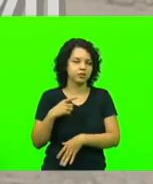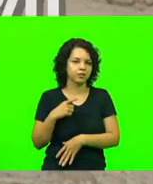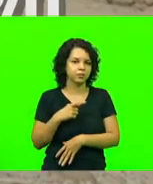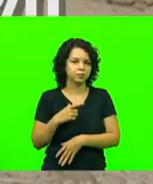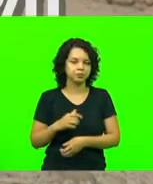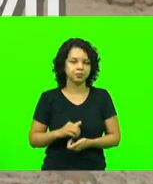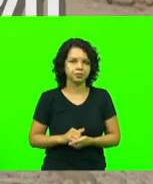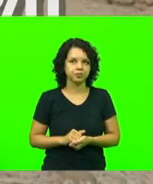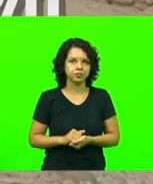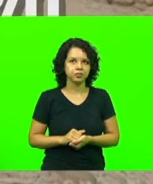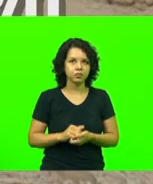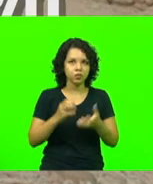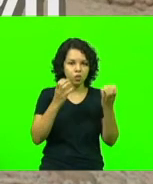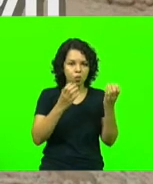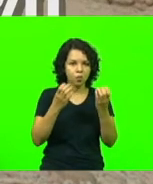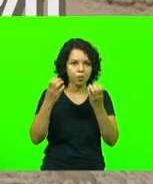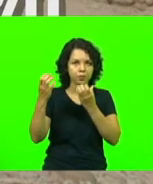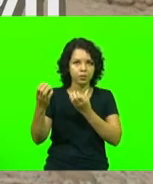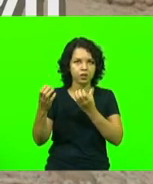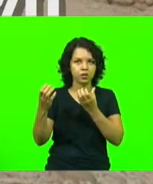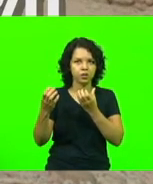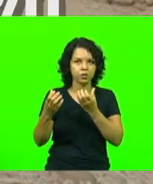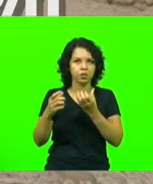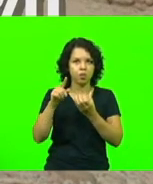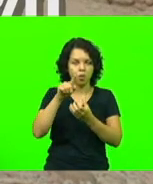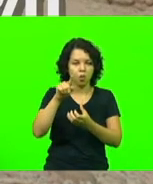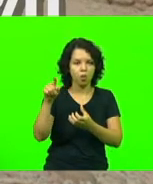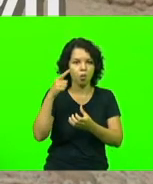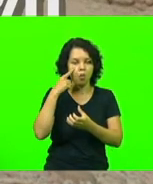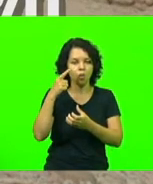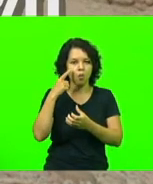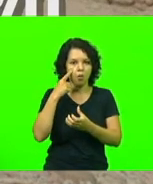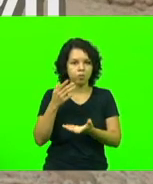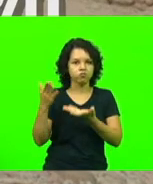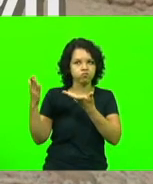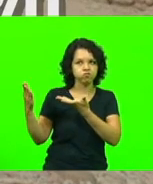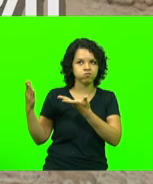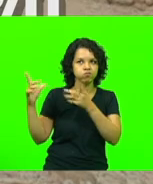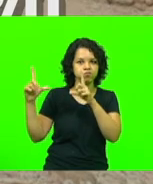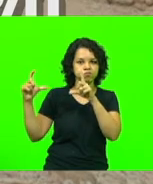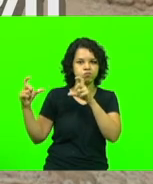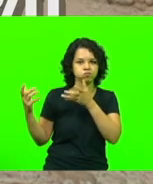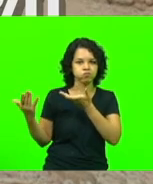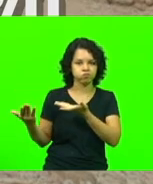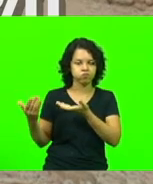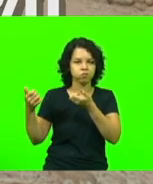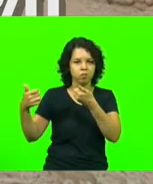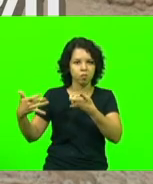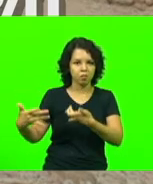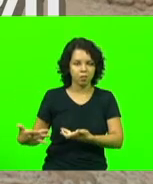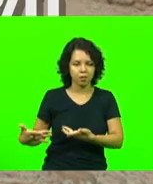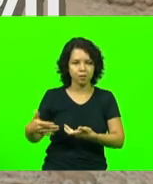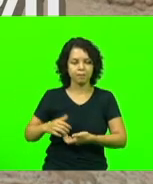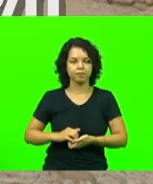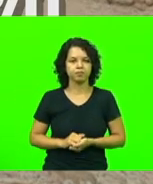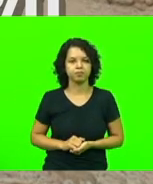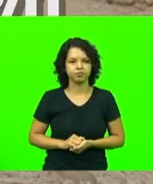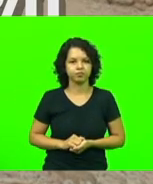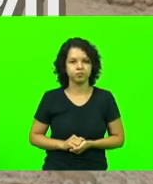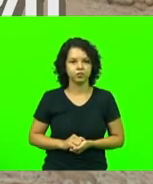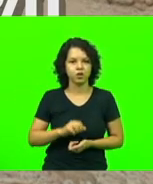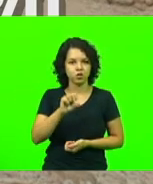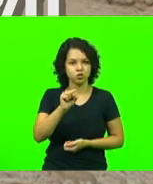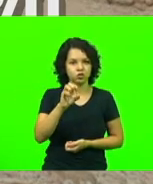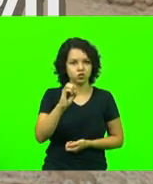O milho para silagem, que é a produção aí da ração, menos 31,8%. A soja,